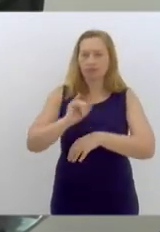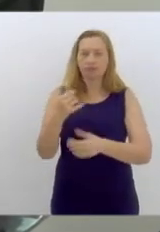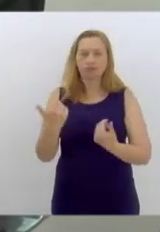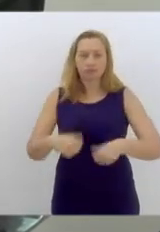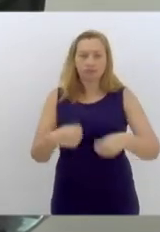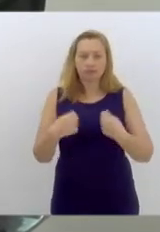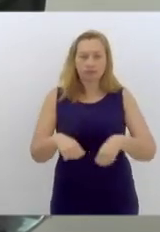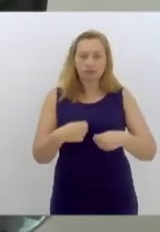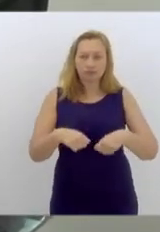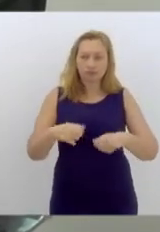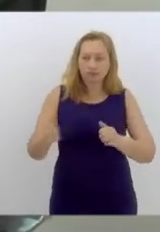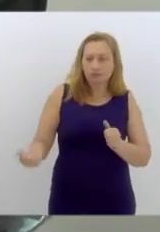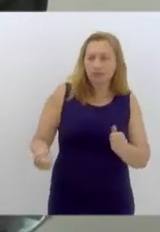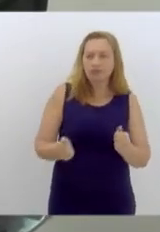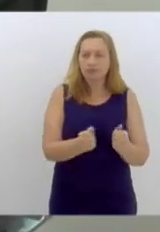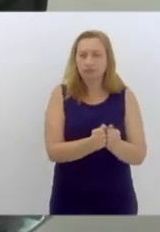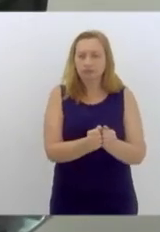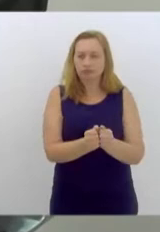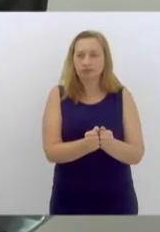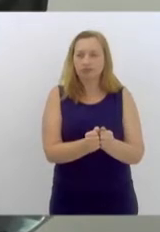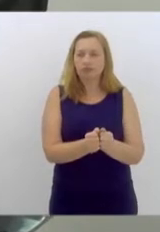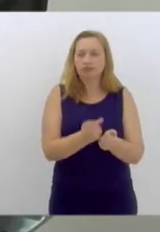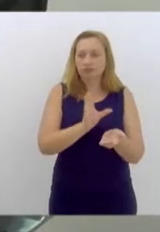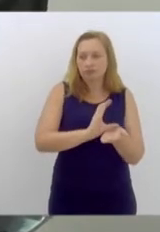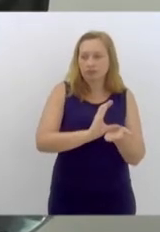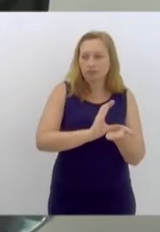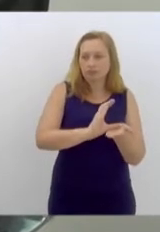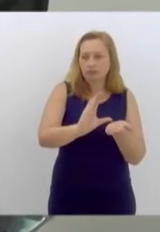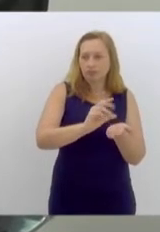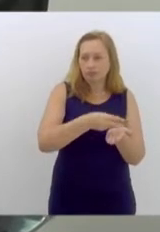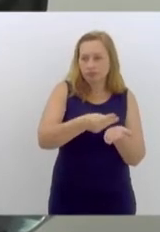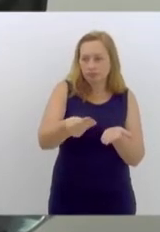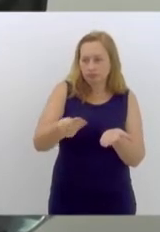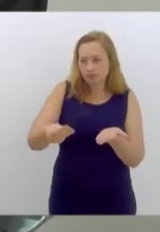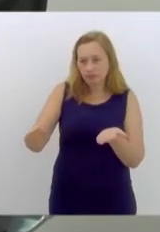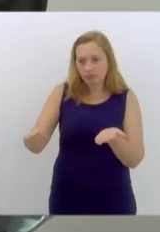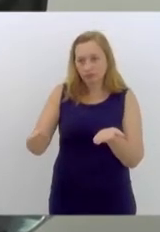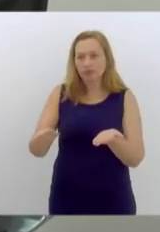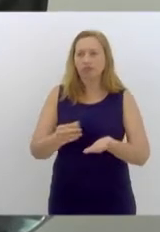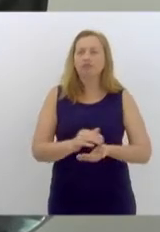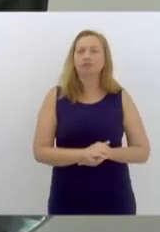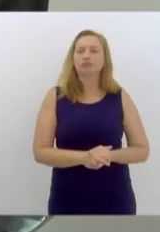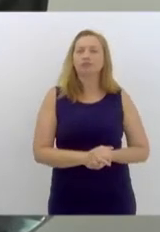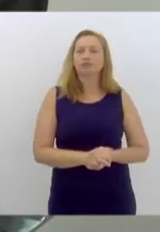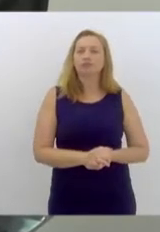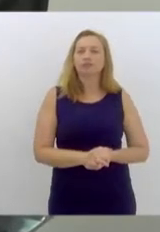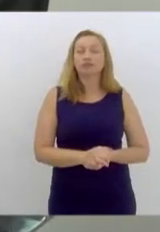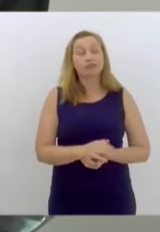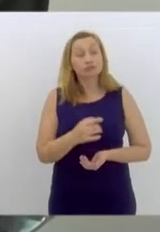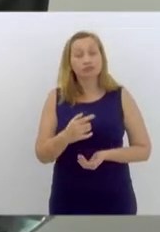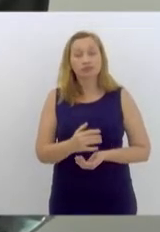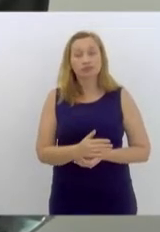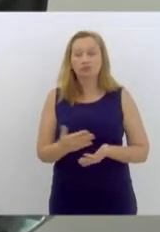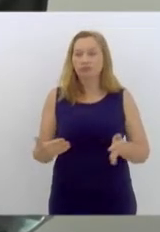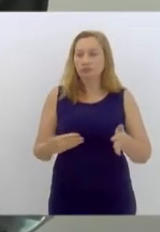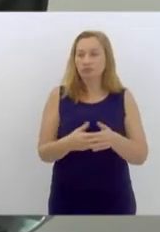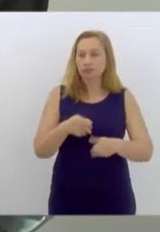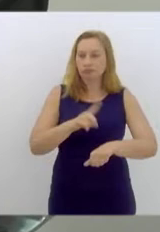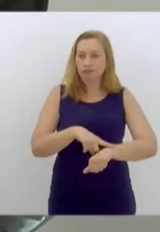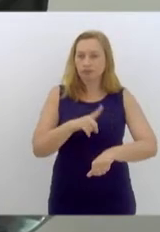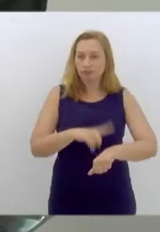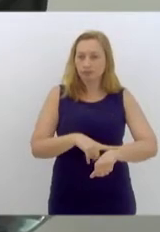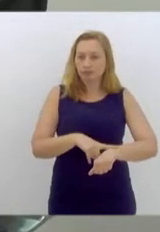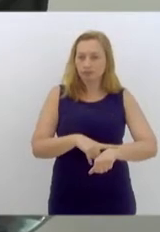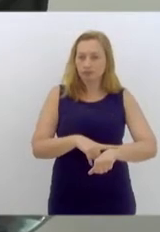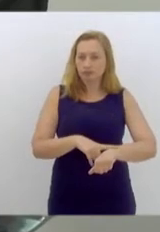ter a participação na distribuição dos índices, visto que até o presente momento a participação